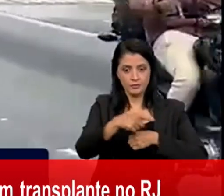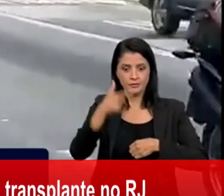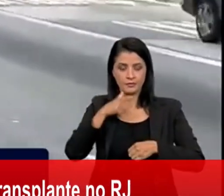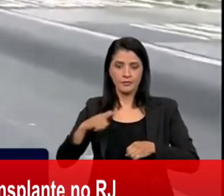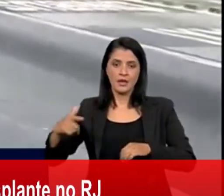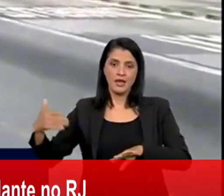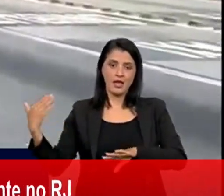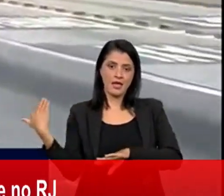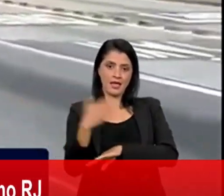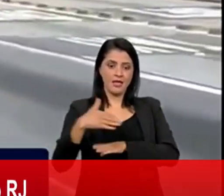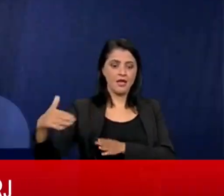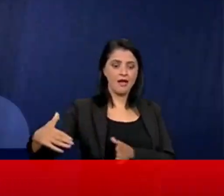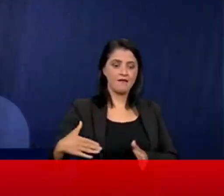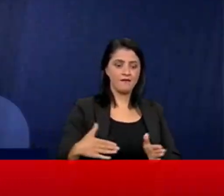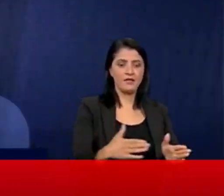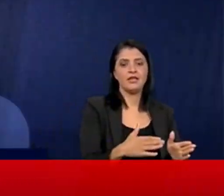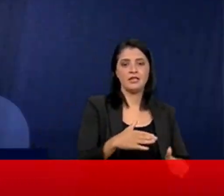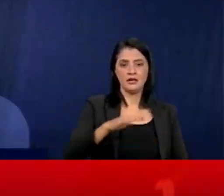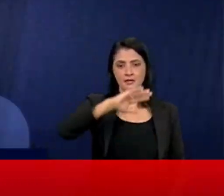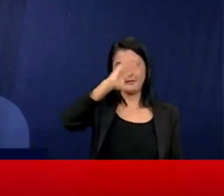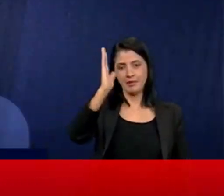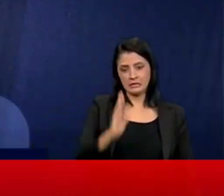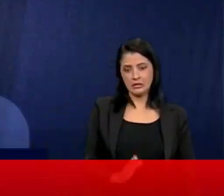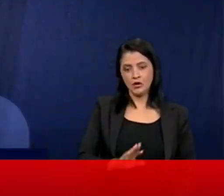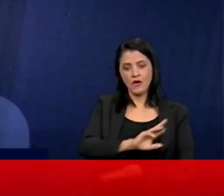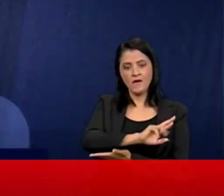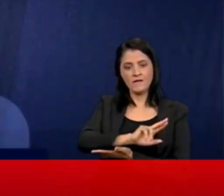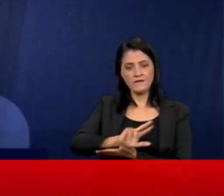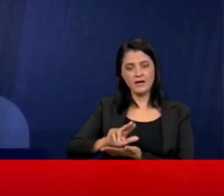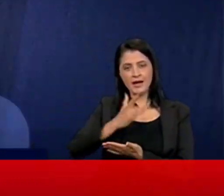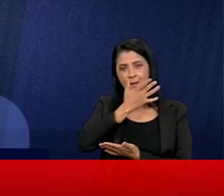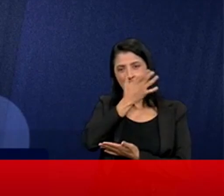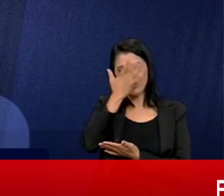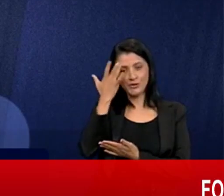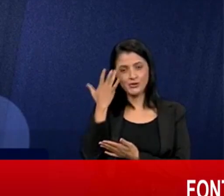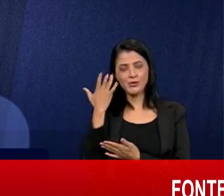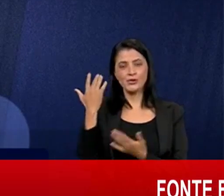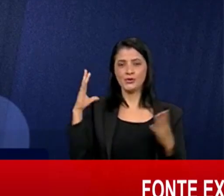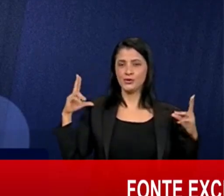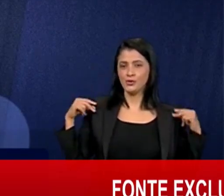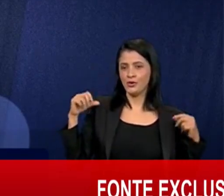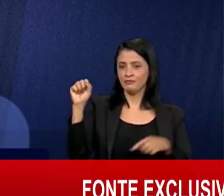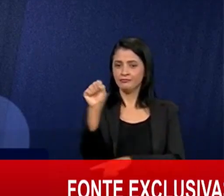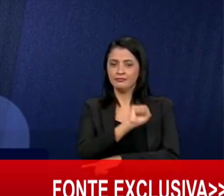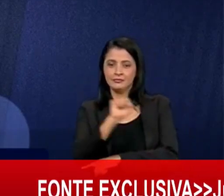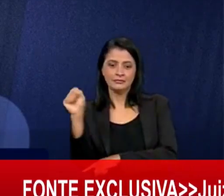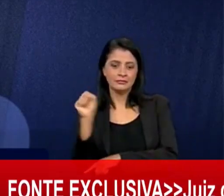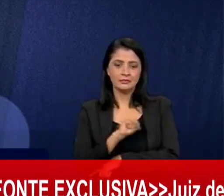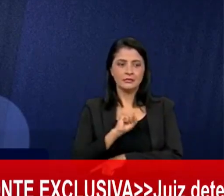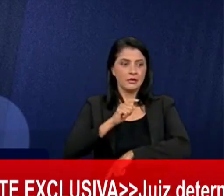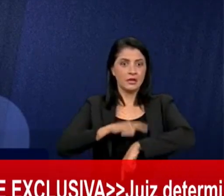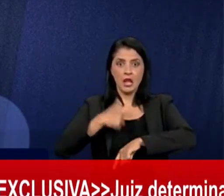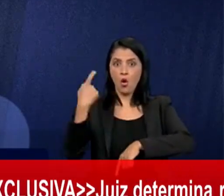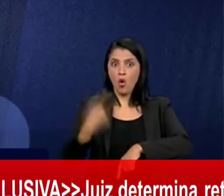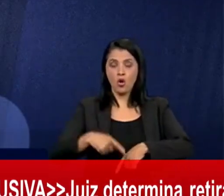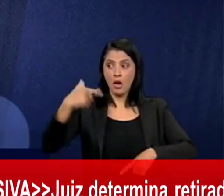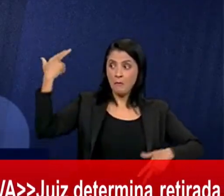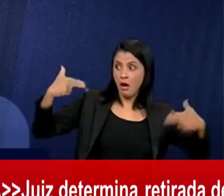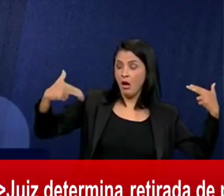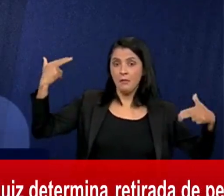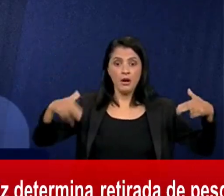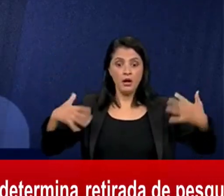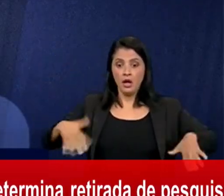foi baleado na cabeça e ele chegou a passar por uma cirurgia e não resistiu. Ele estava dormindo dentro